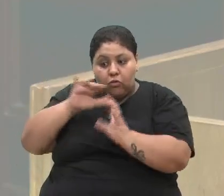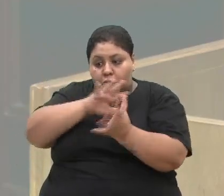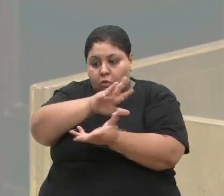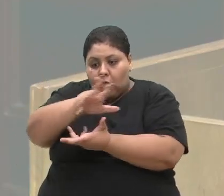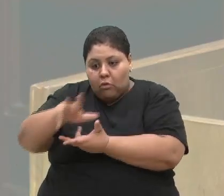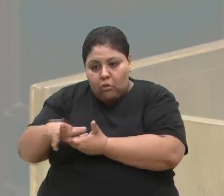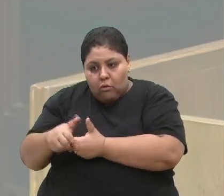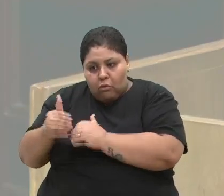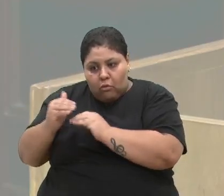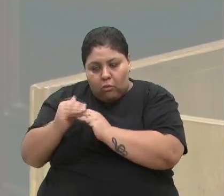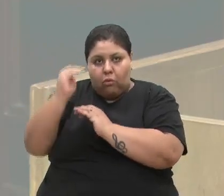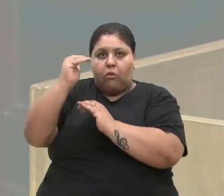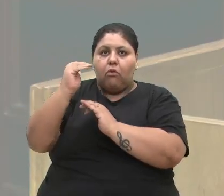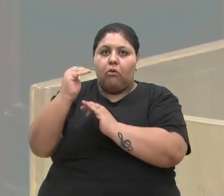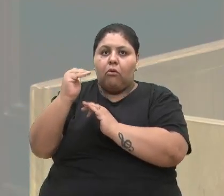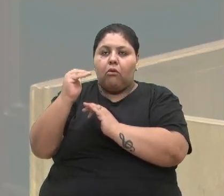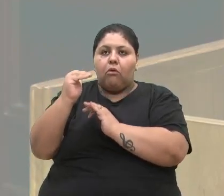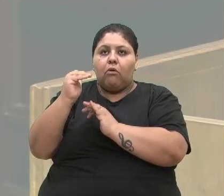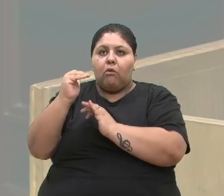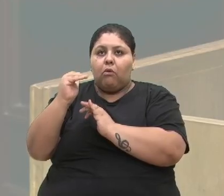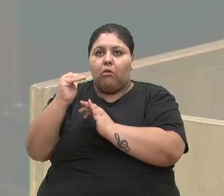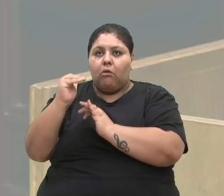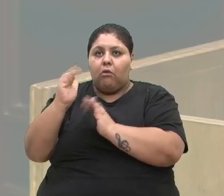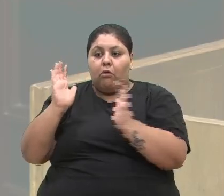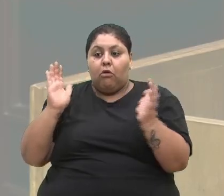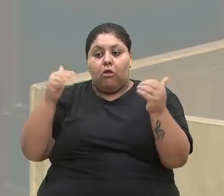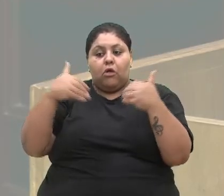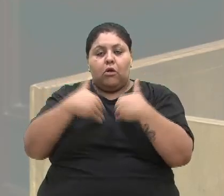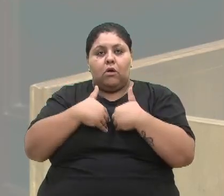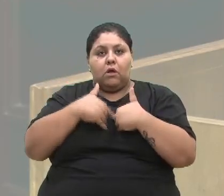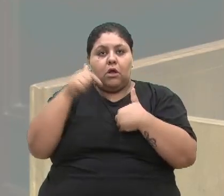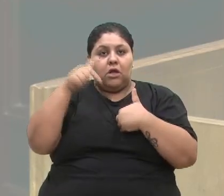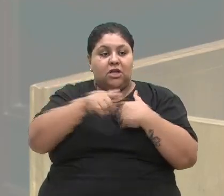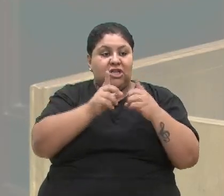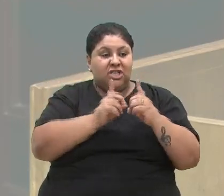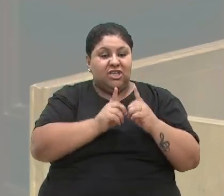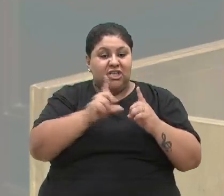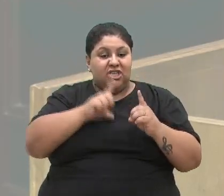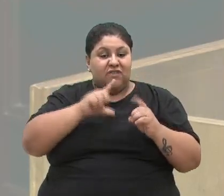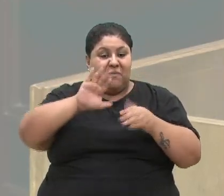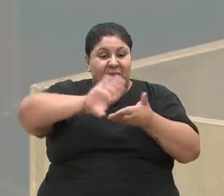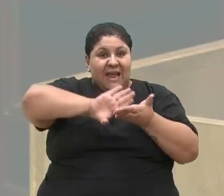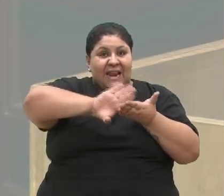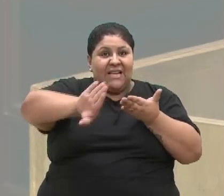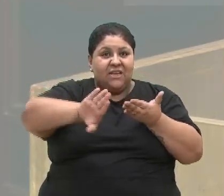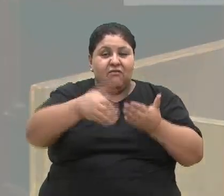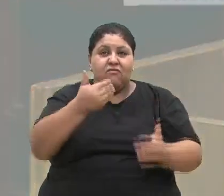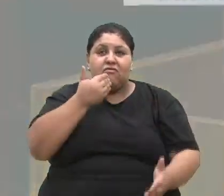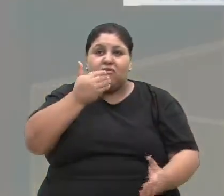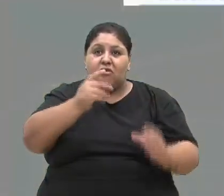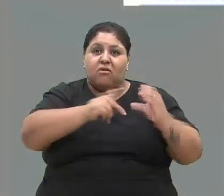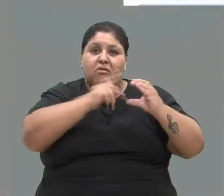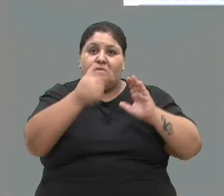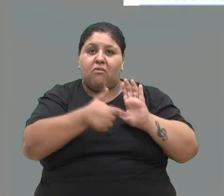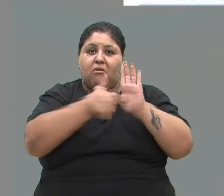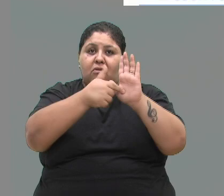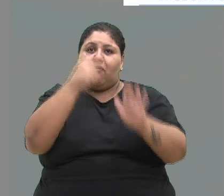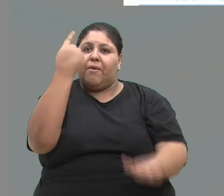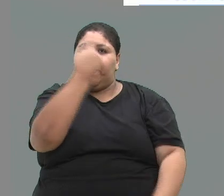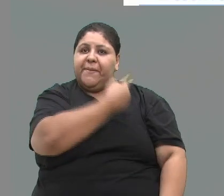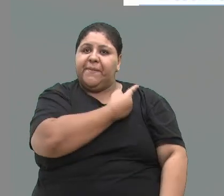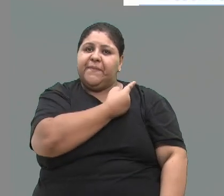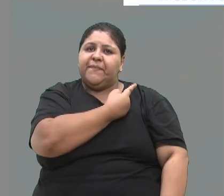aumento expressivo de casos de TEA, nós tivemos a retirada. Então, eu vou pedir para a TV mostrar, né? Aqui